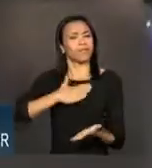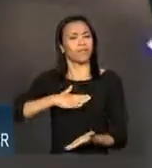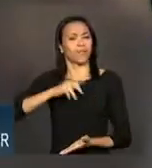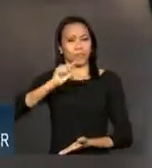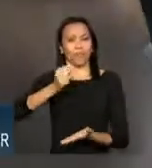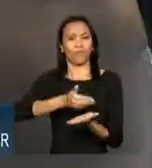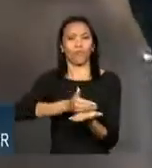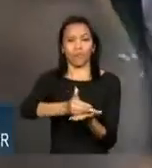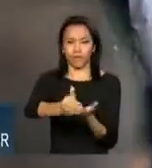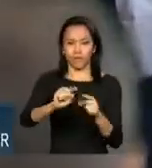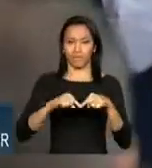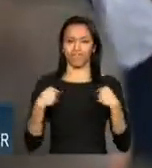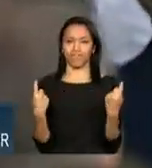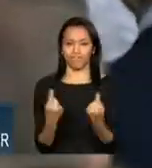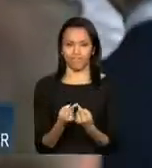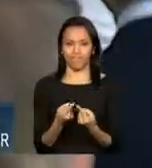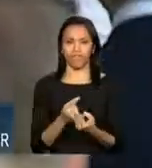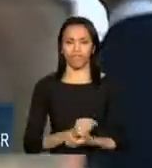sessão solene.